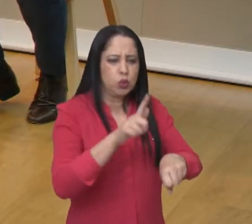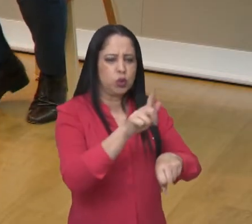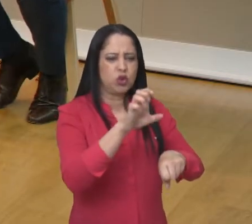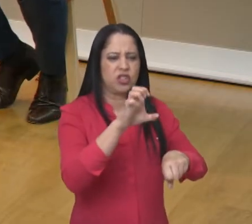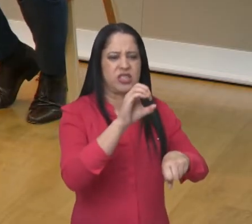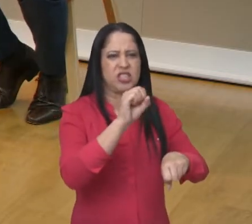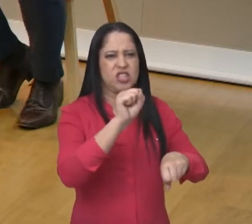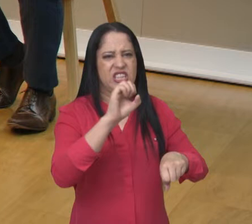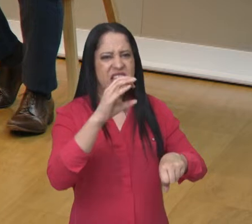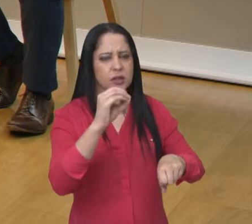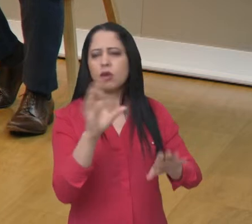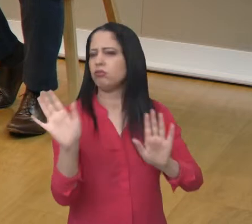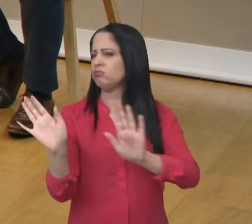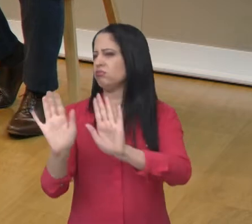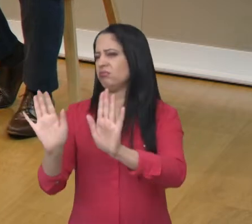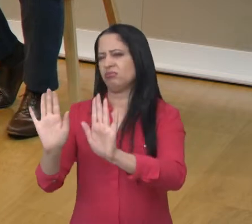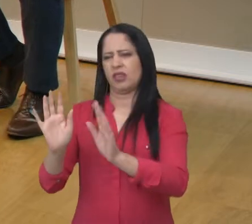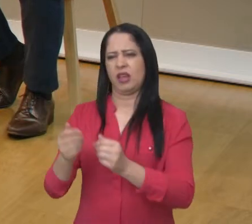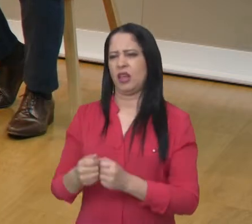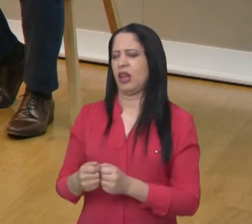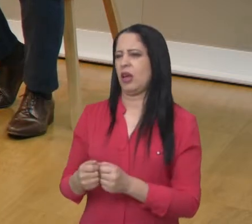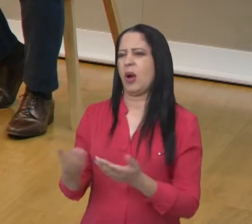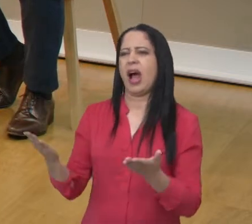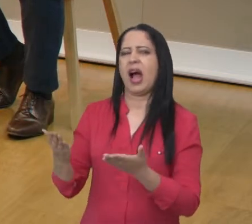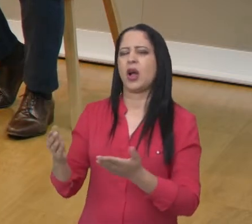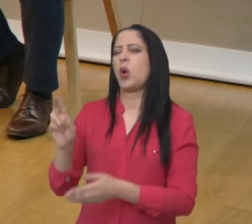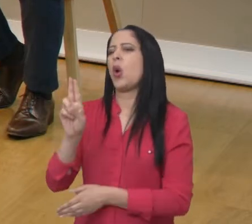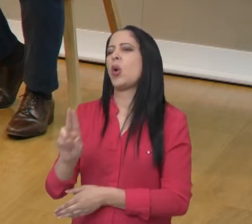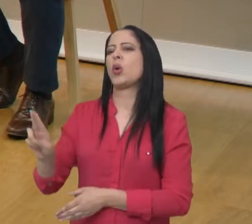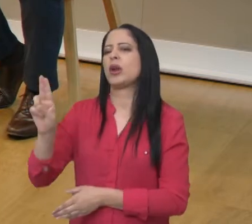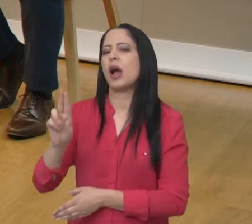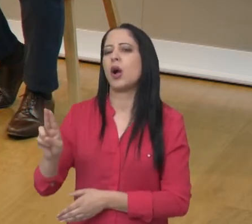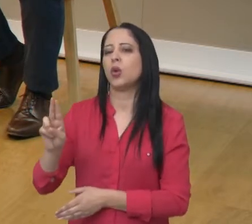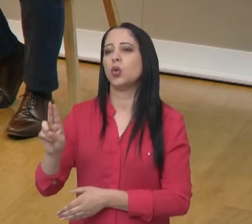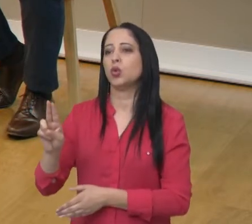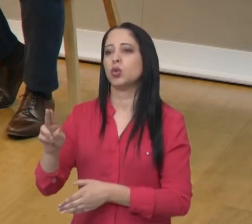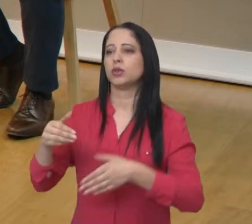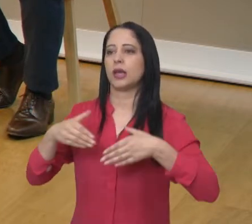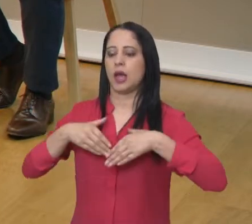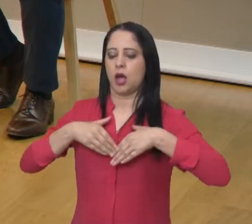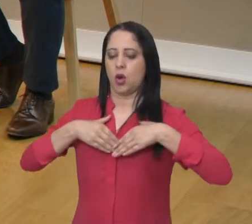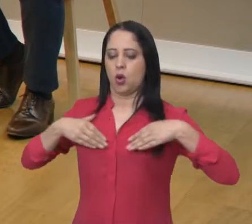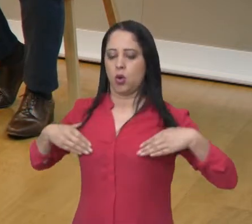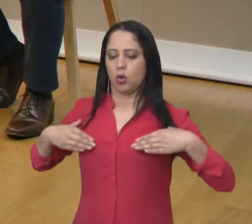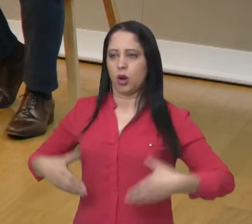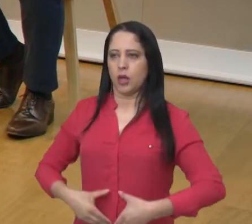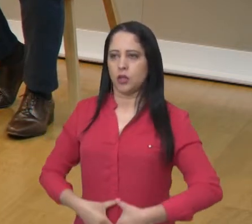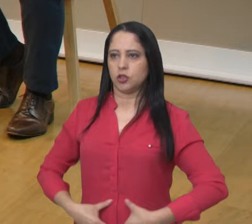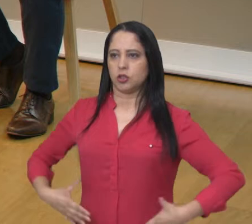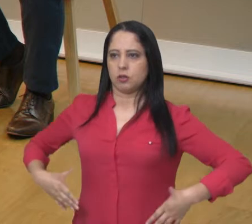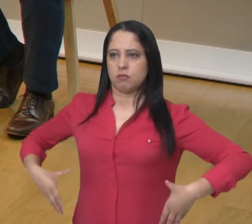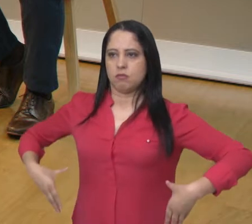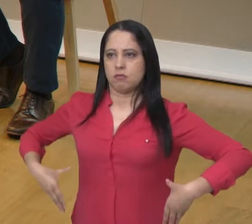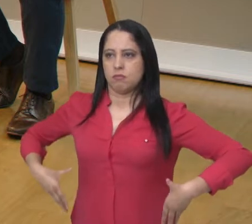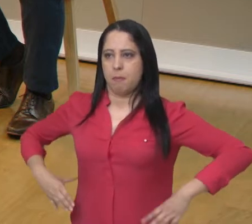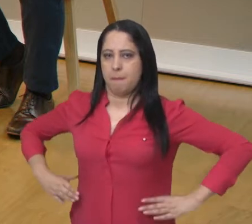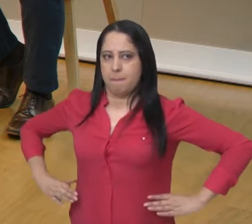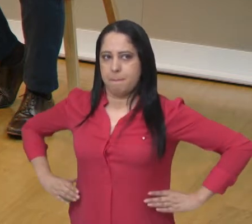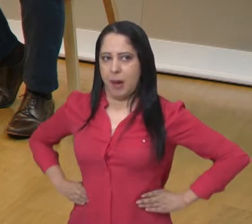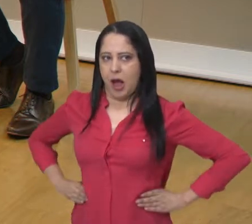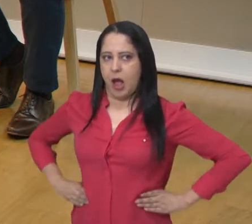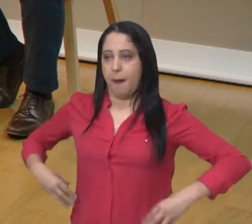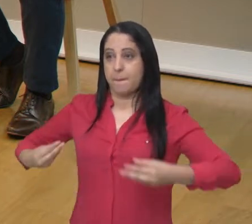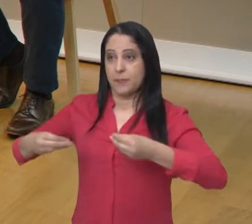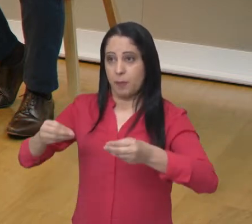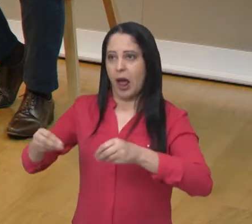gesso hoje é muito pouco utilizado, a grande maioria das vezes a gente usa órteses como coletes mesmo de plástico e algumas hastes metálicas. E